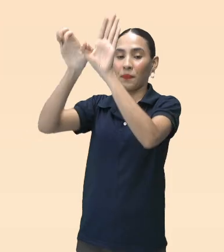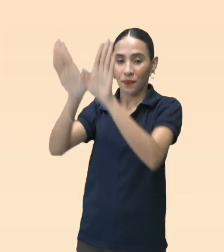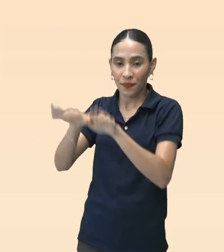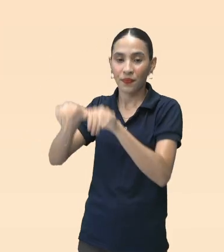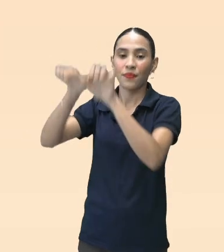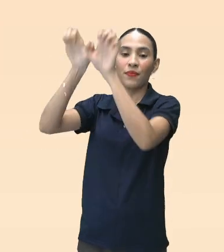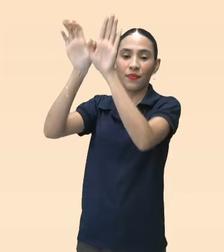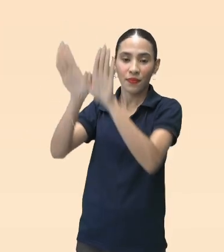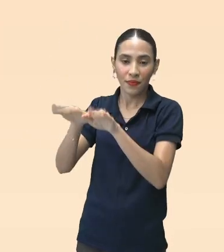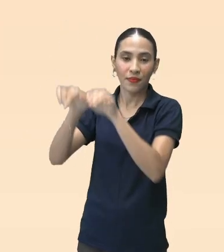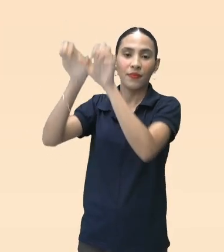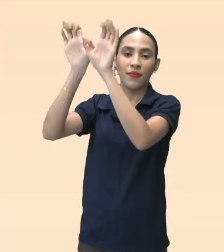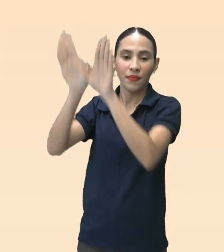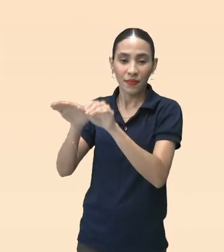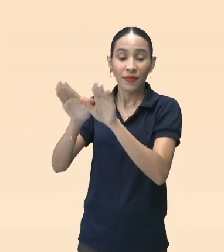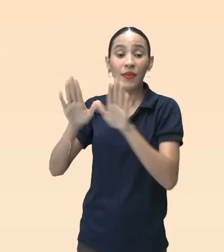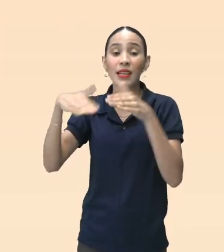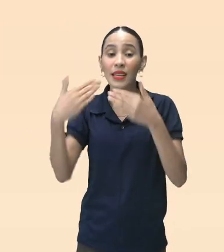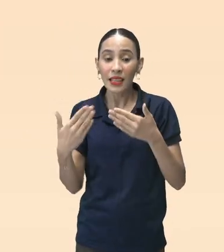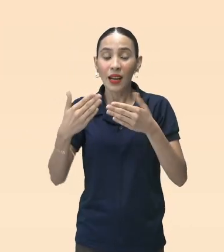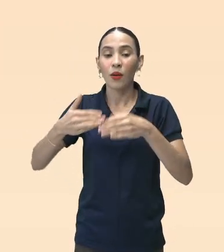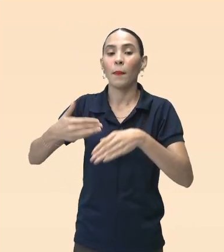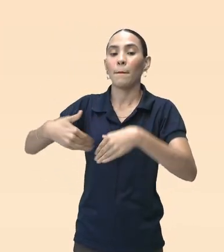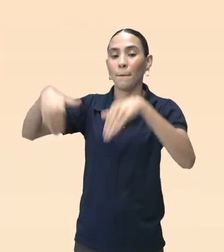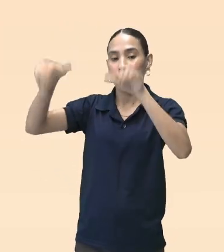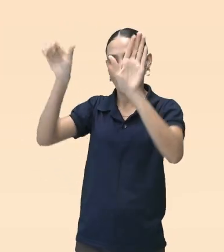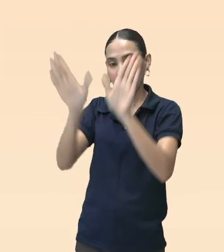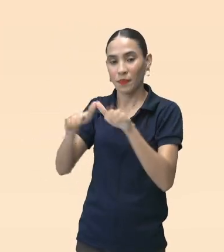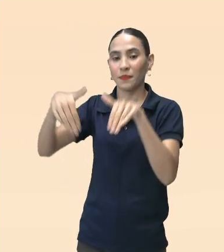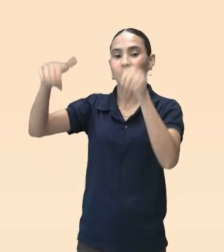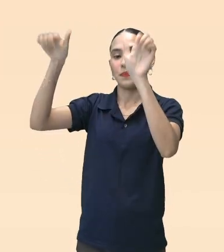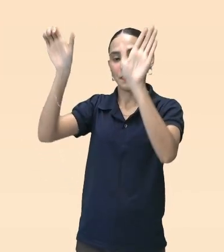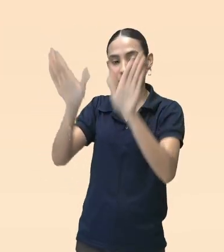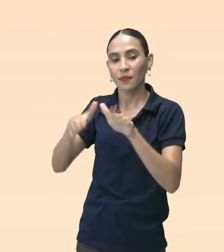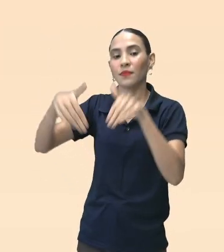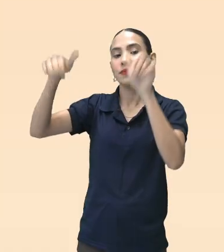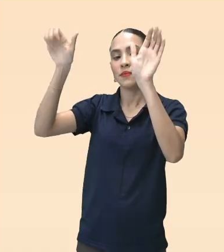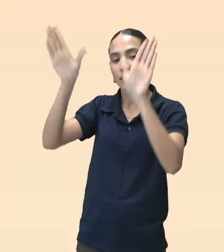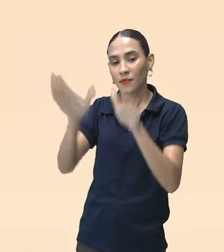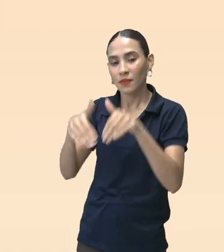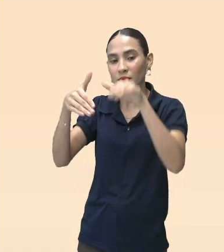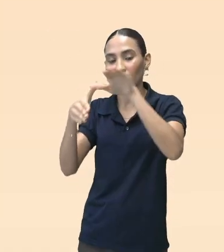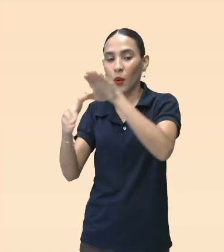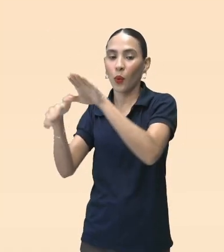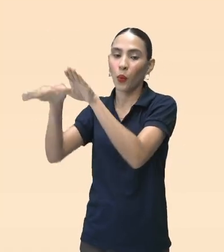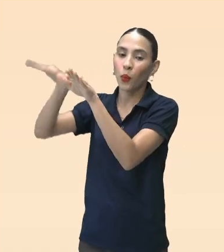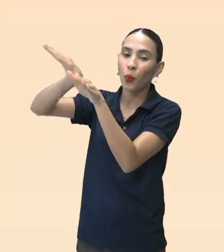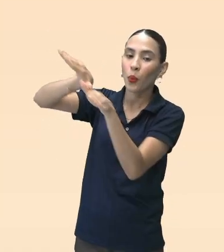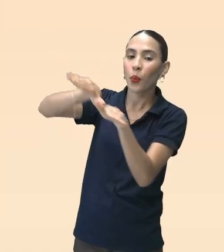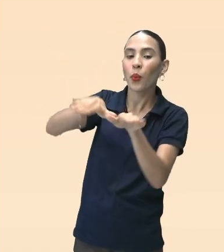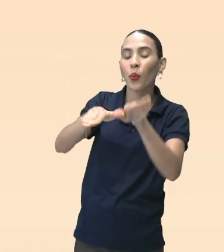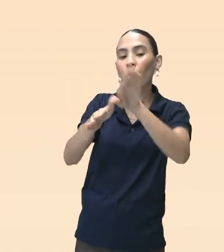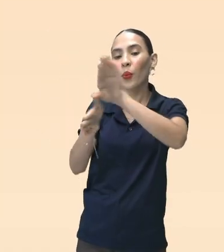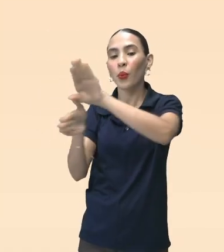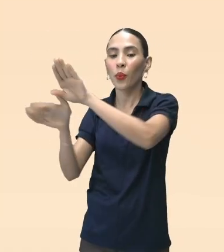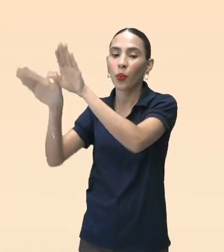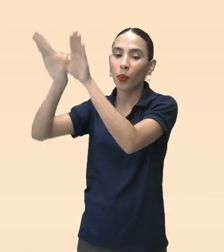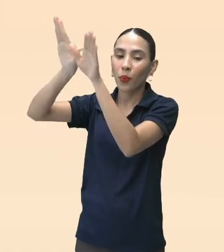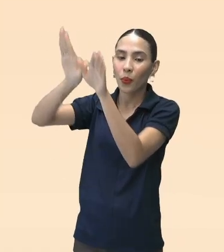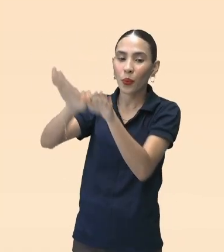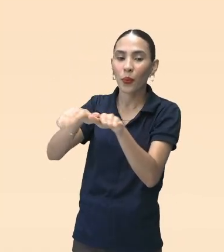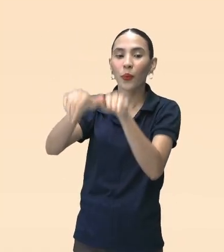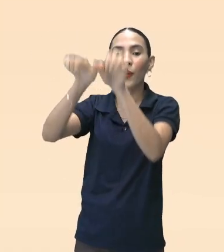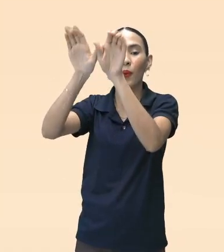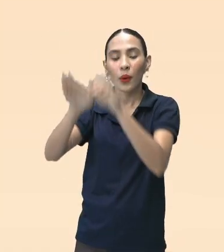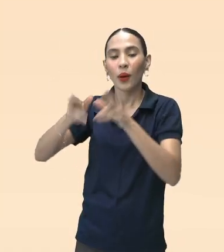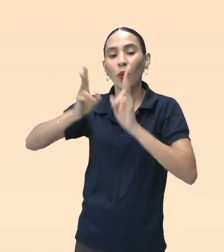e voe! Foi quando ela abriu suas potentes asas, ergueu-se soberana sobre si mesma